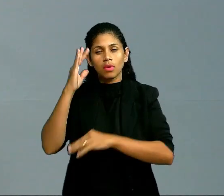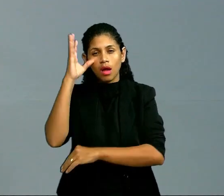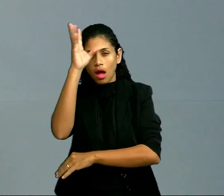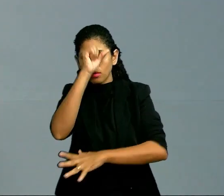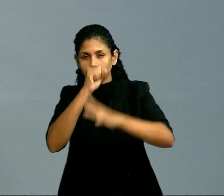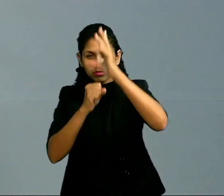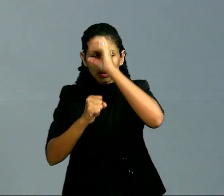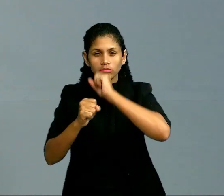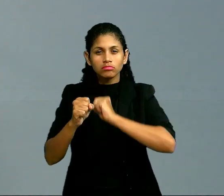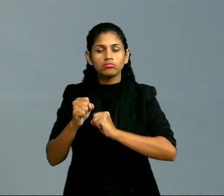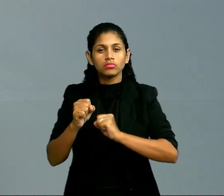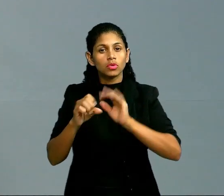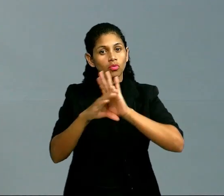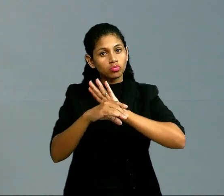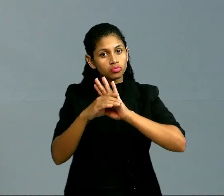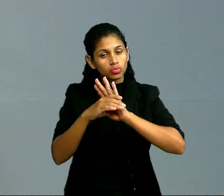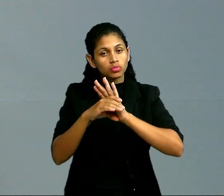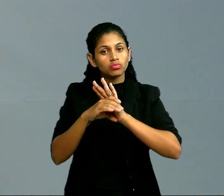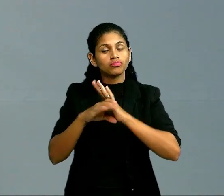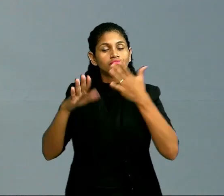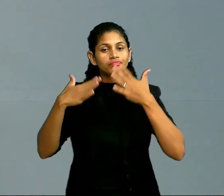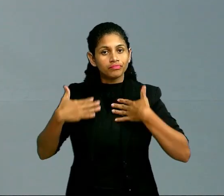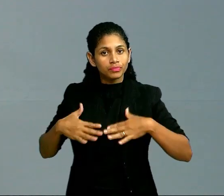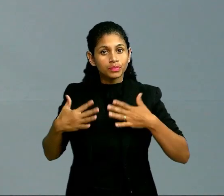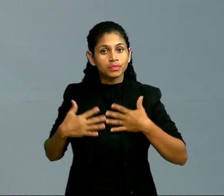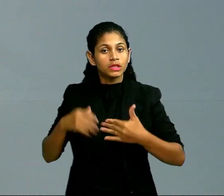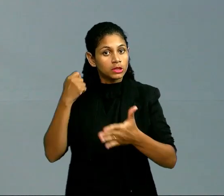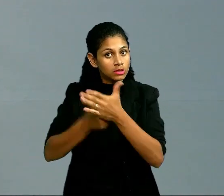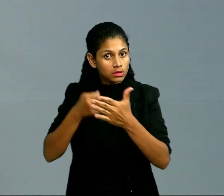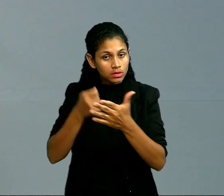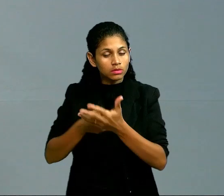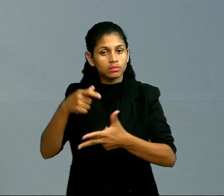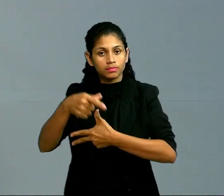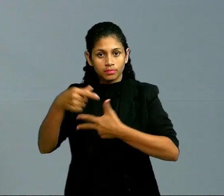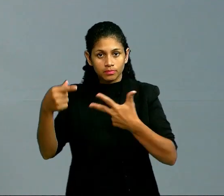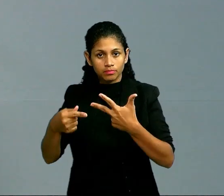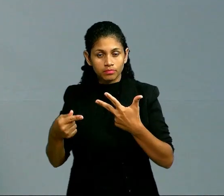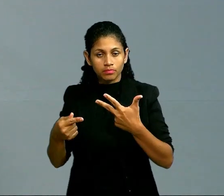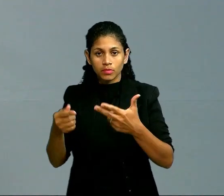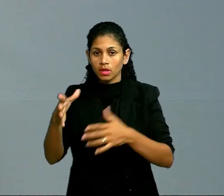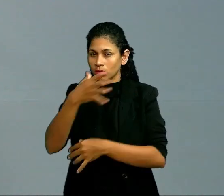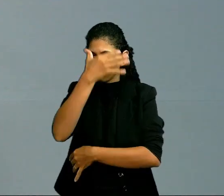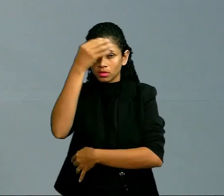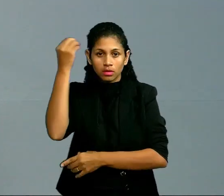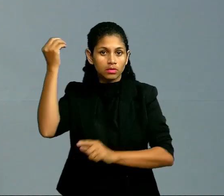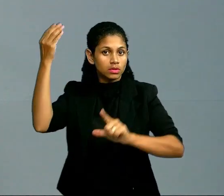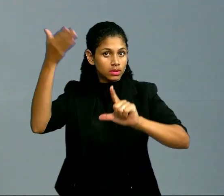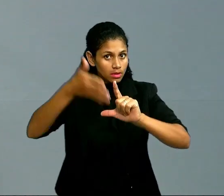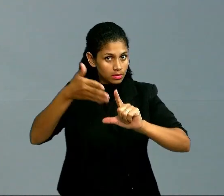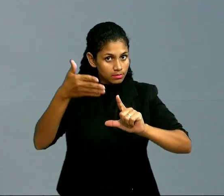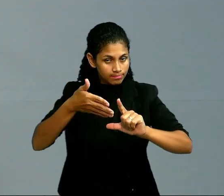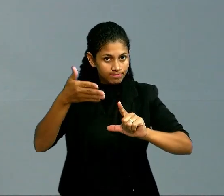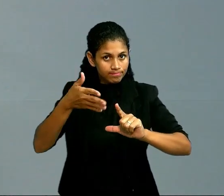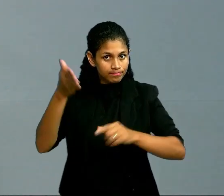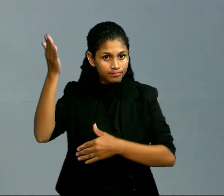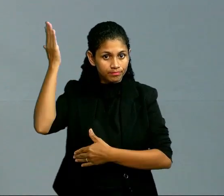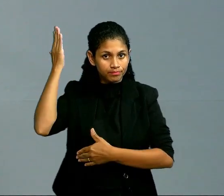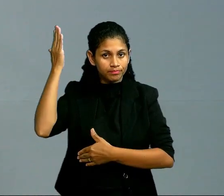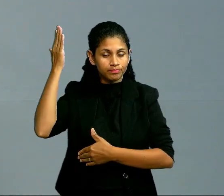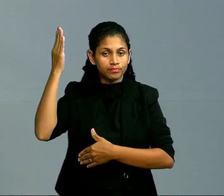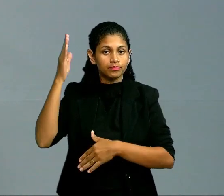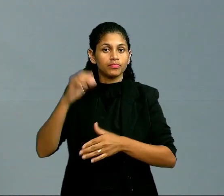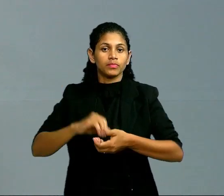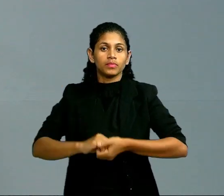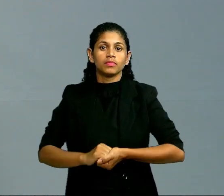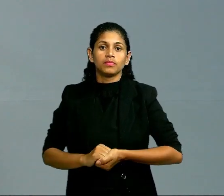um assunto tranquilo e que cai muito aí no Enem, tá? Não esqueça de acessar as nossas plataformas para vocês ficarem por dentro